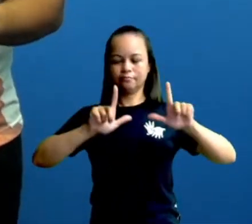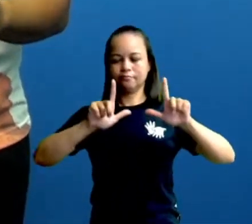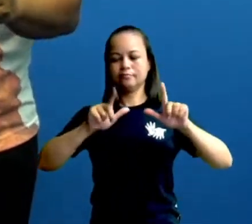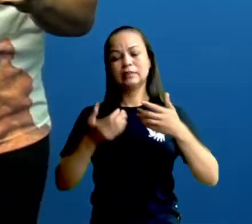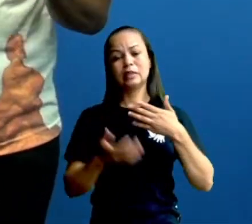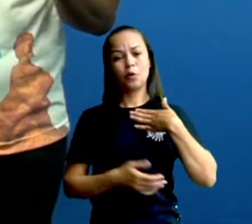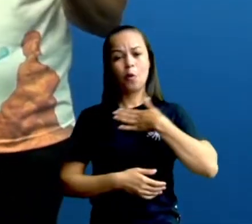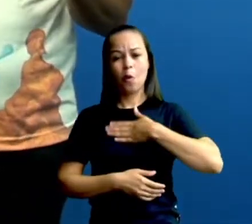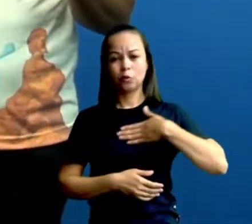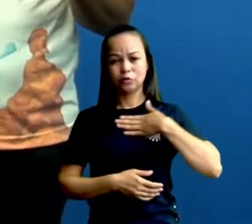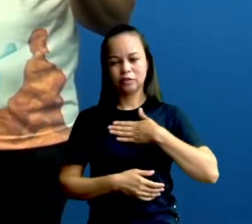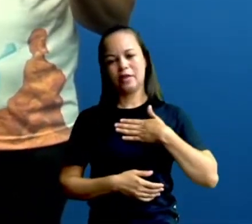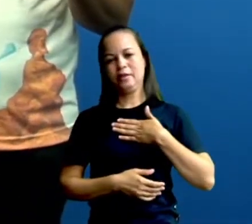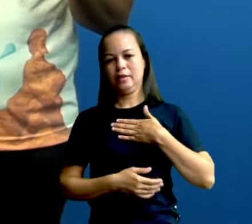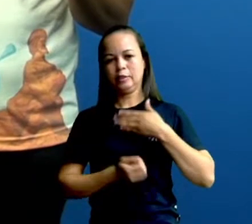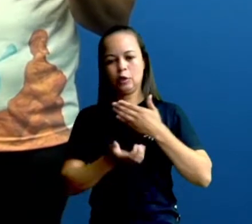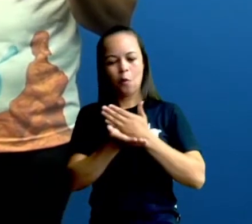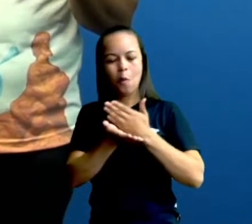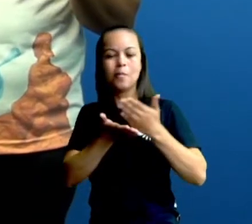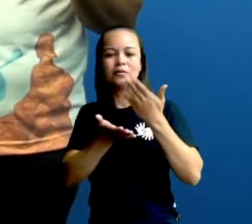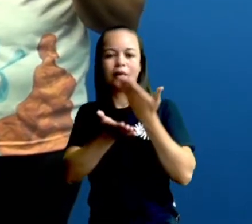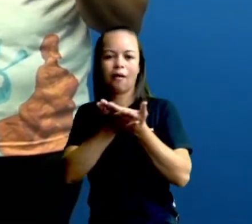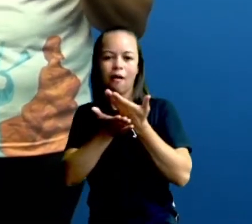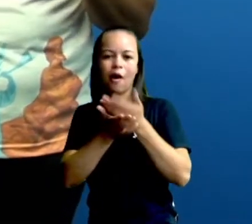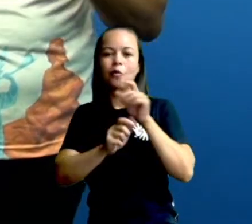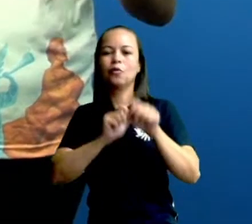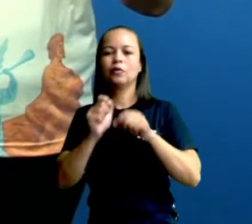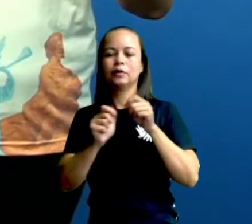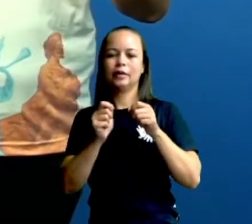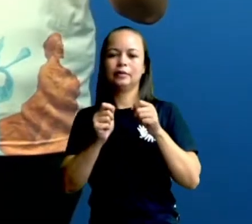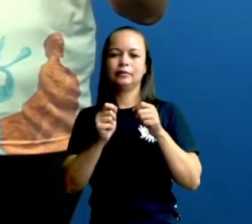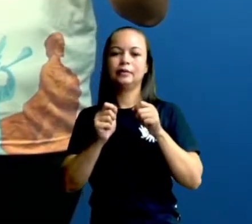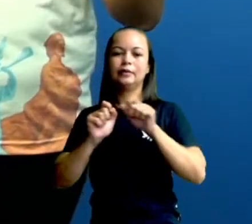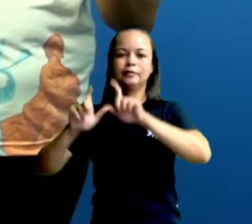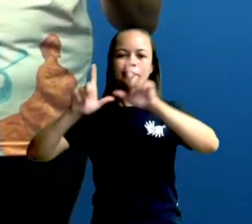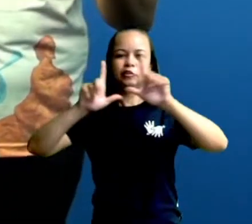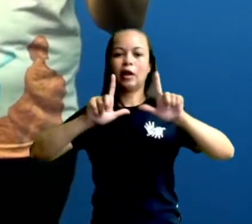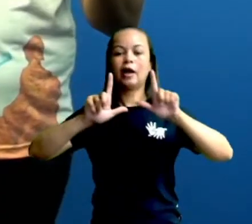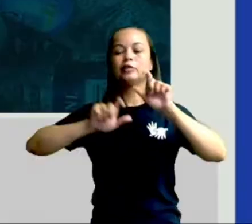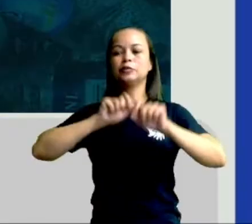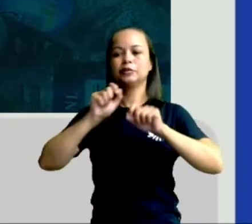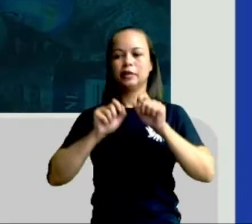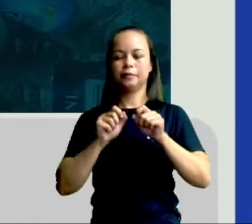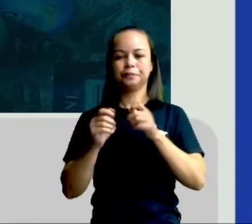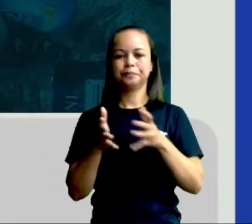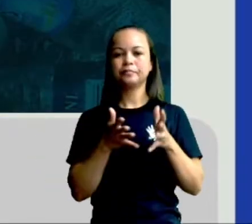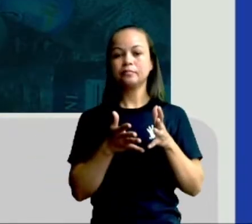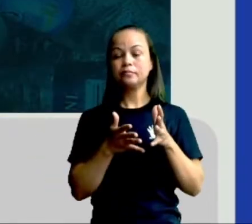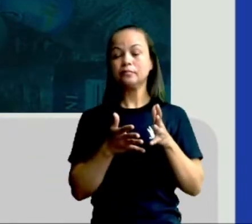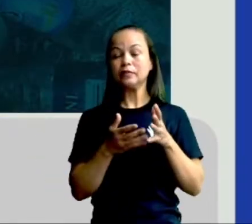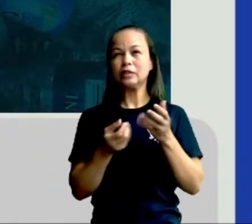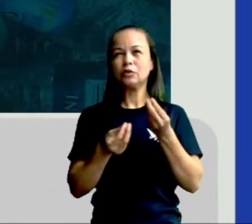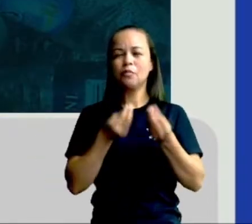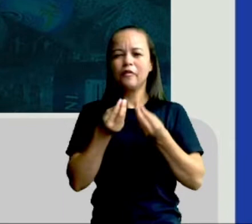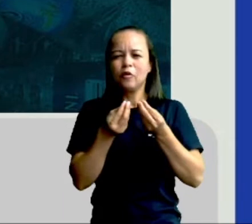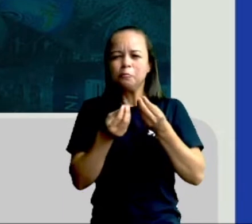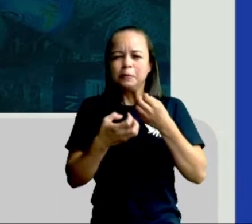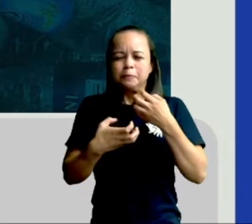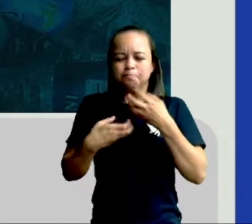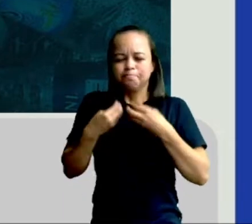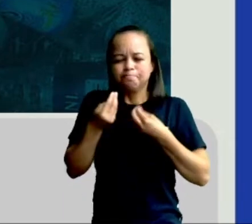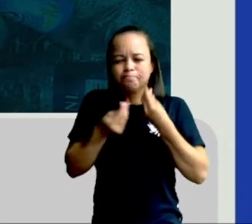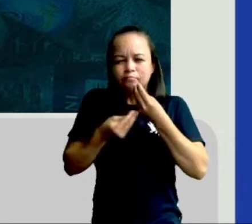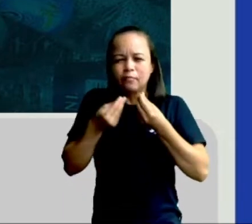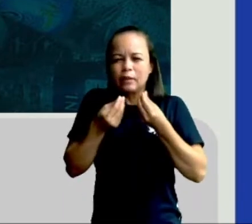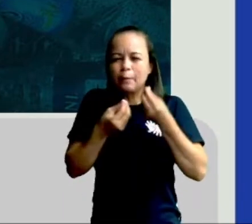eu gostaria de iniciar, a partir desse próximo slide, essa indagação de uma forma que cause em você uma